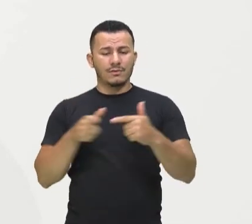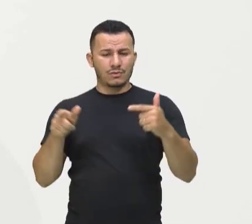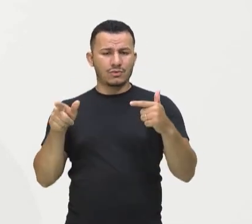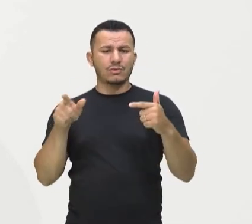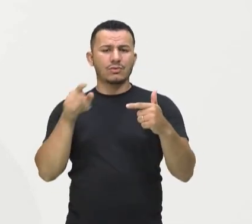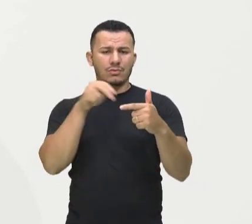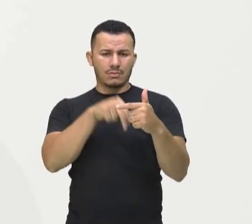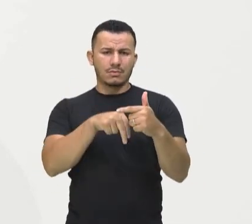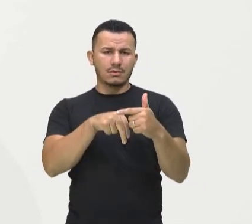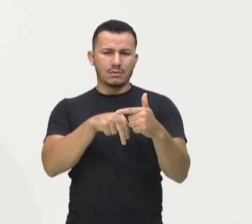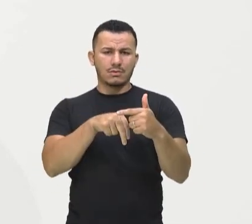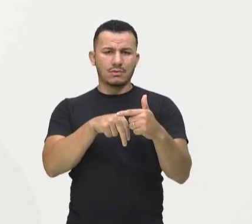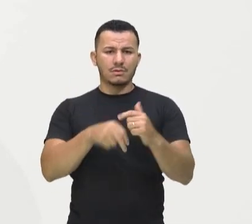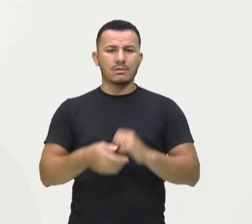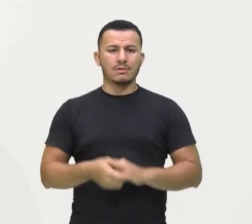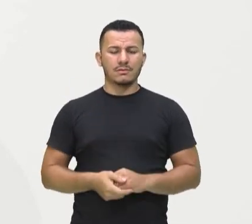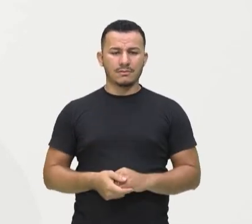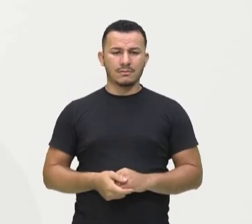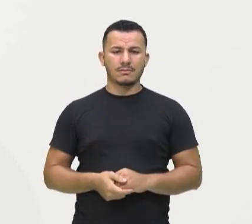dividido